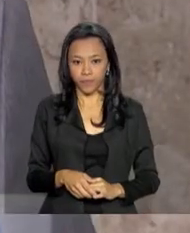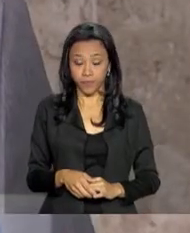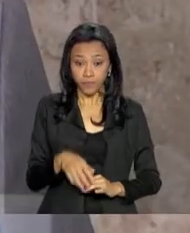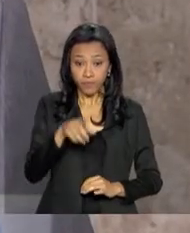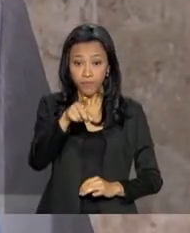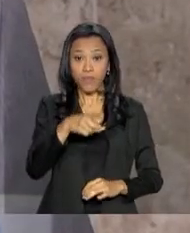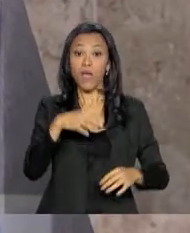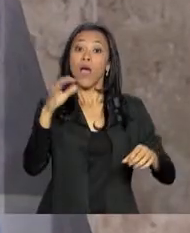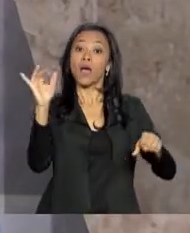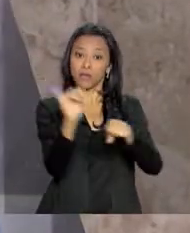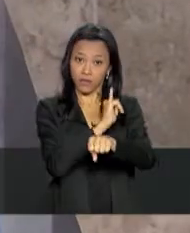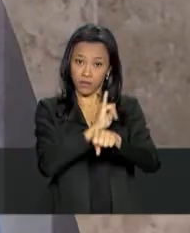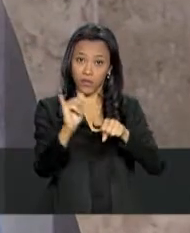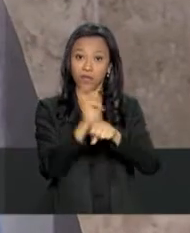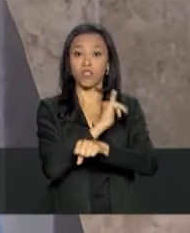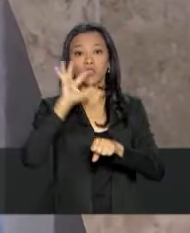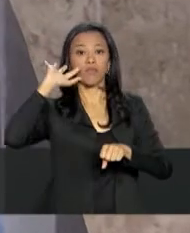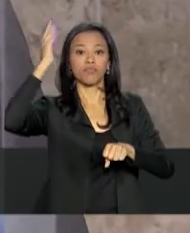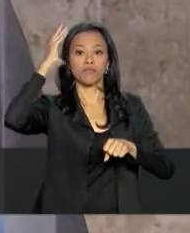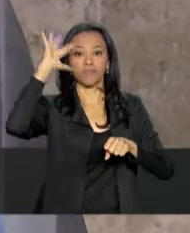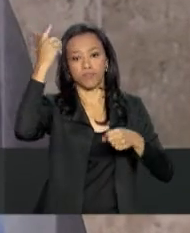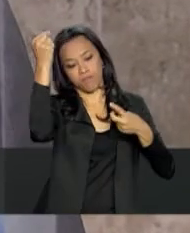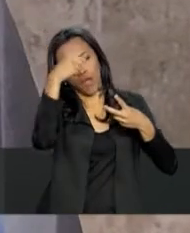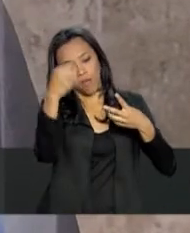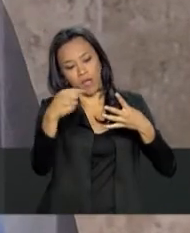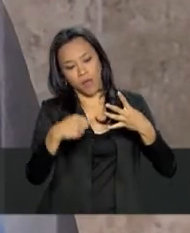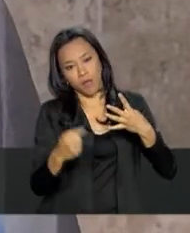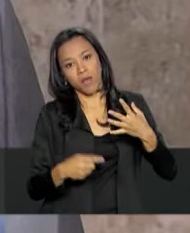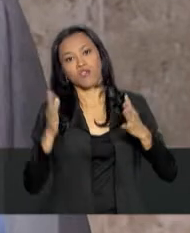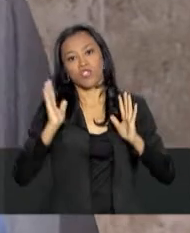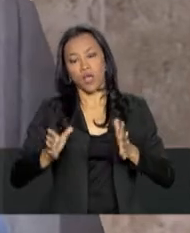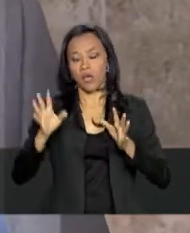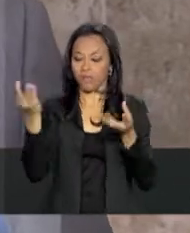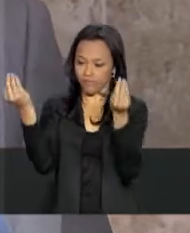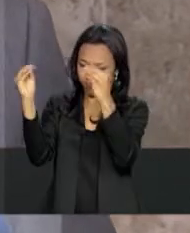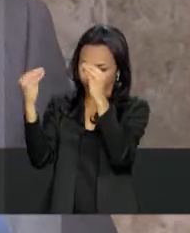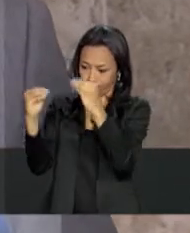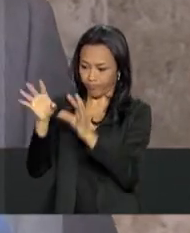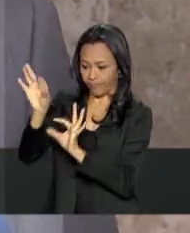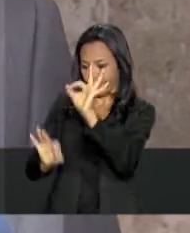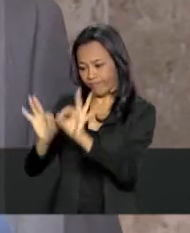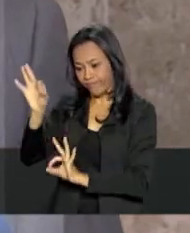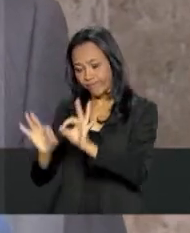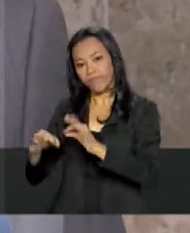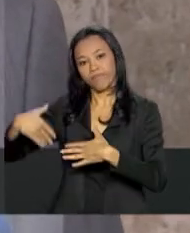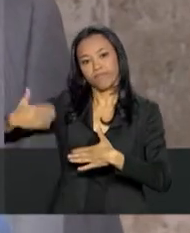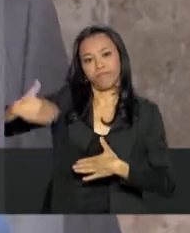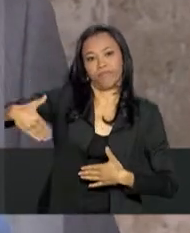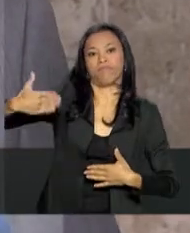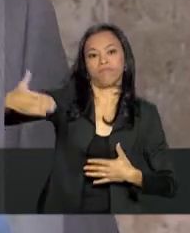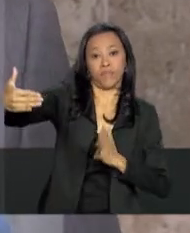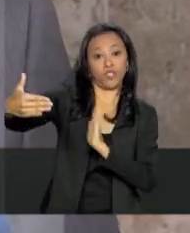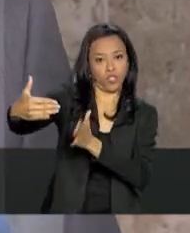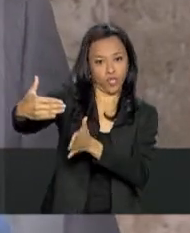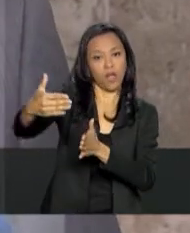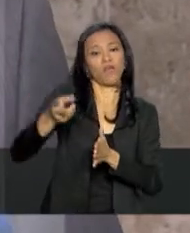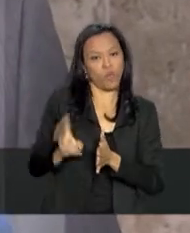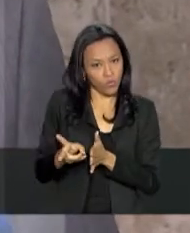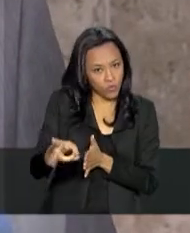as medidas estão sendo tomadas as providências planejadas estão em andamento continuarão